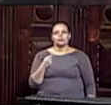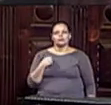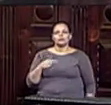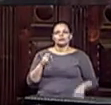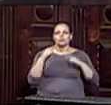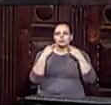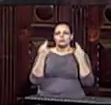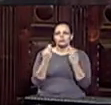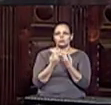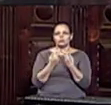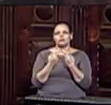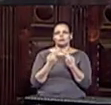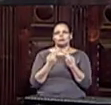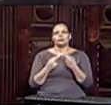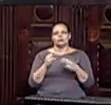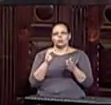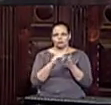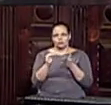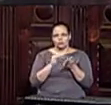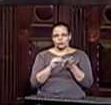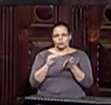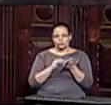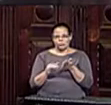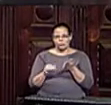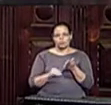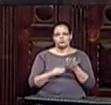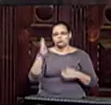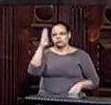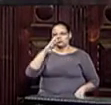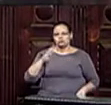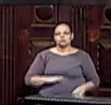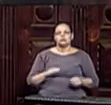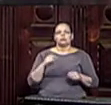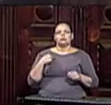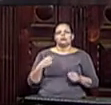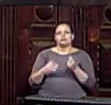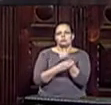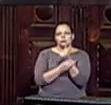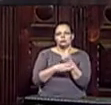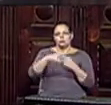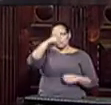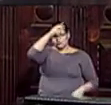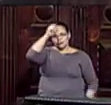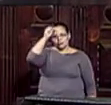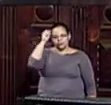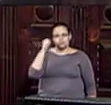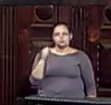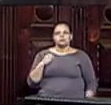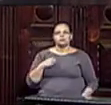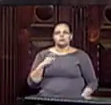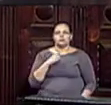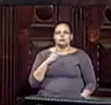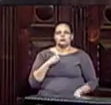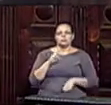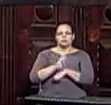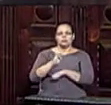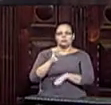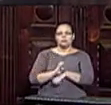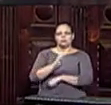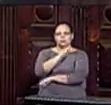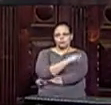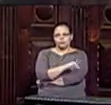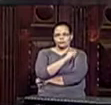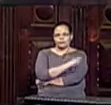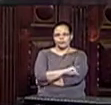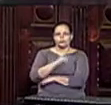uma reunião entre o secretário nacional de Segurança Pública, que se encontra no estado do Rio de Janeiro,